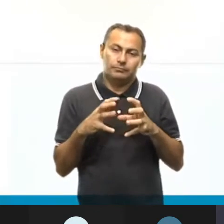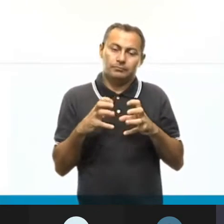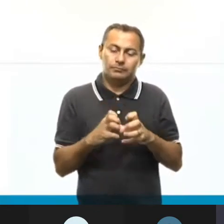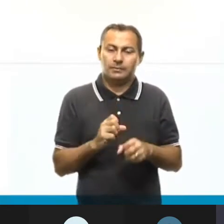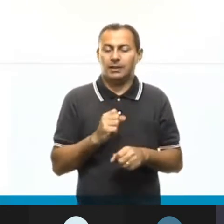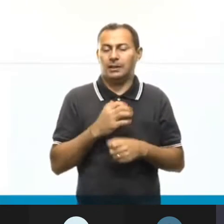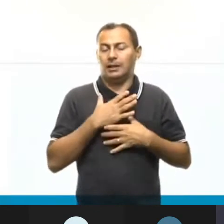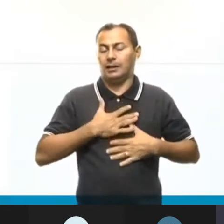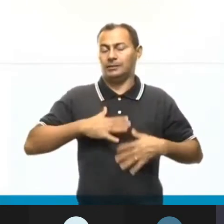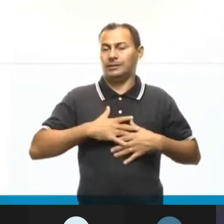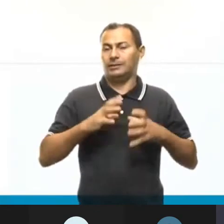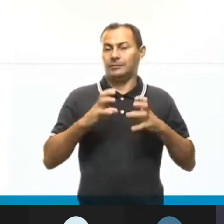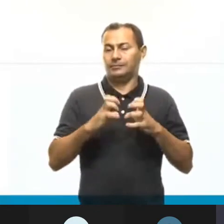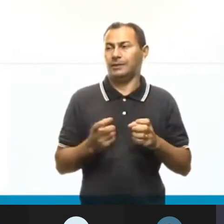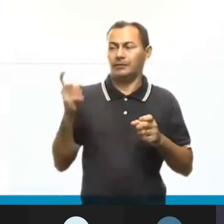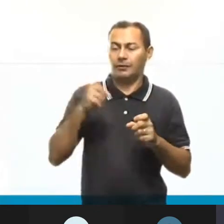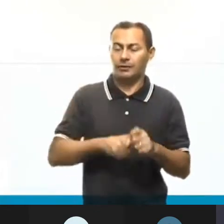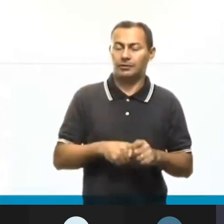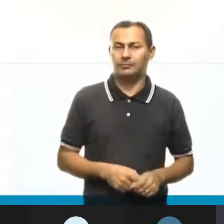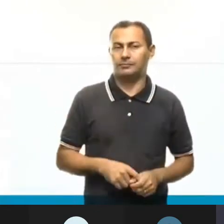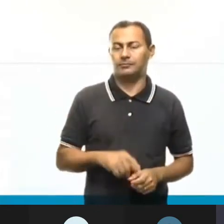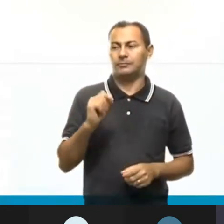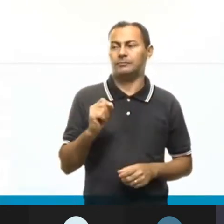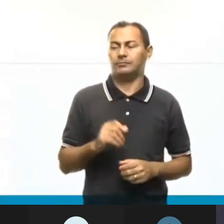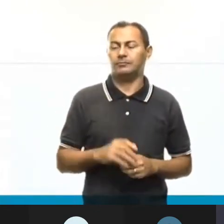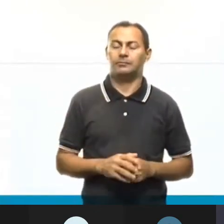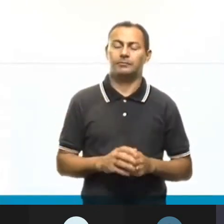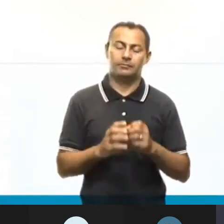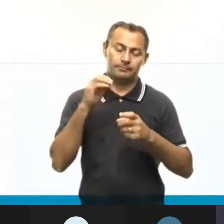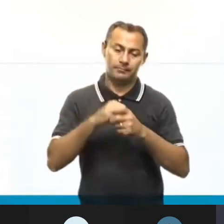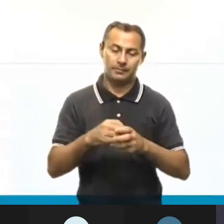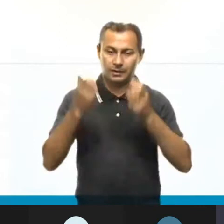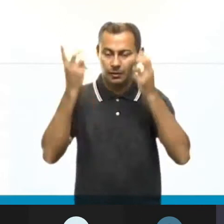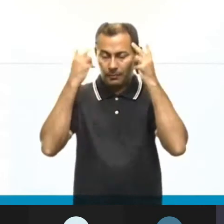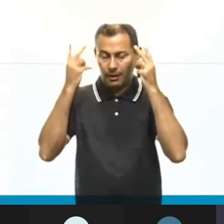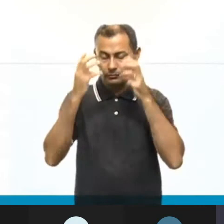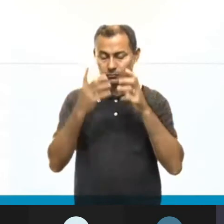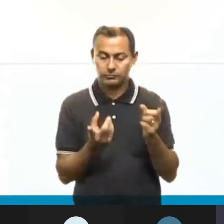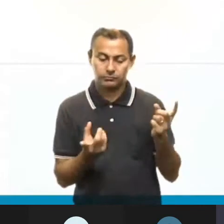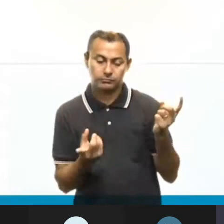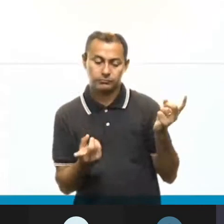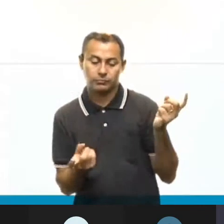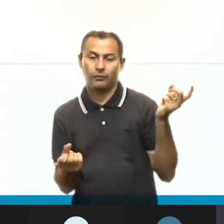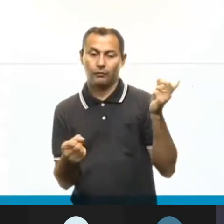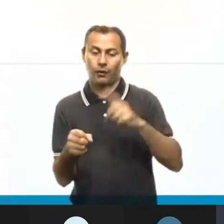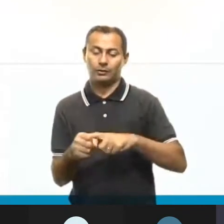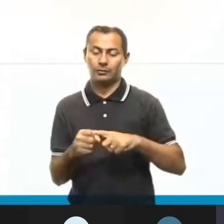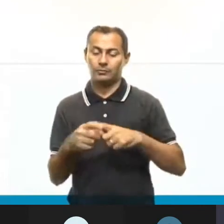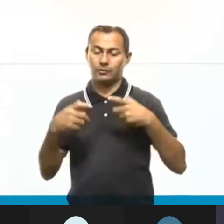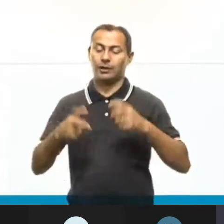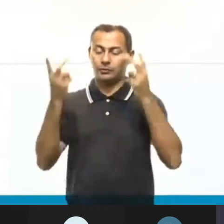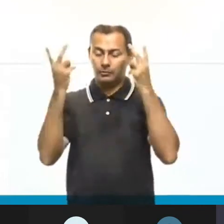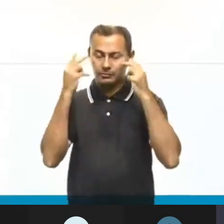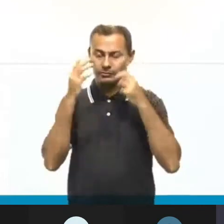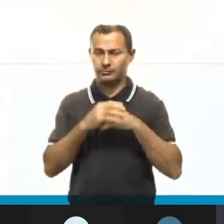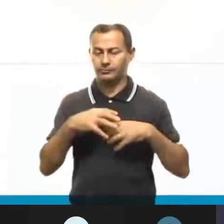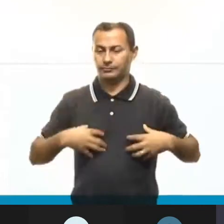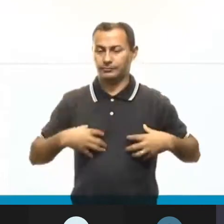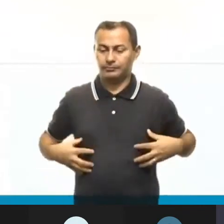contrair, ele relaxa. Se ele relaxa, ele volta aqui para a posição normal dele. Se ele volta para a posição normal dele e